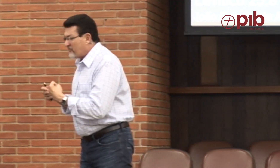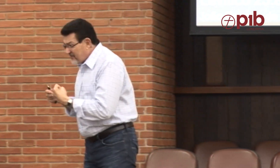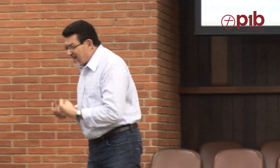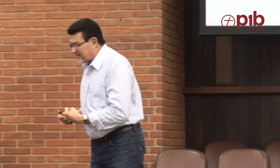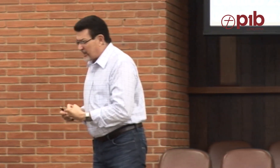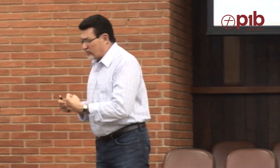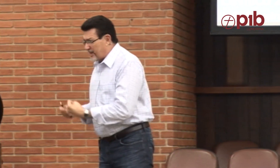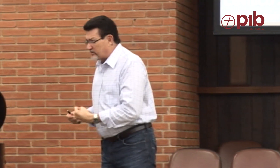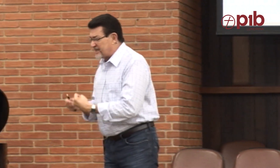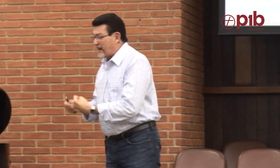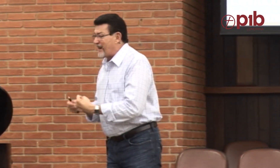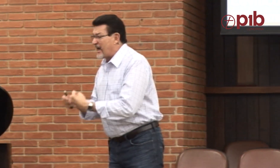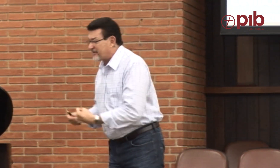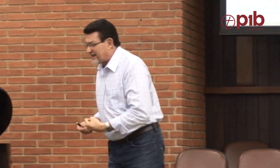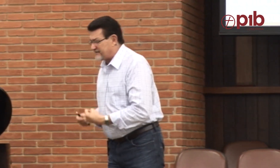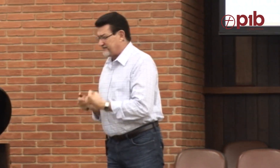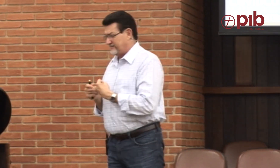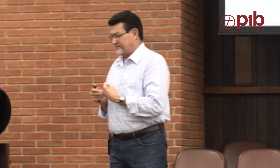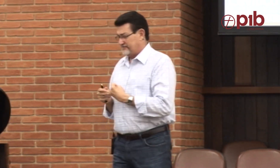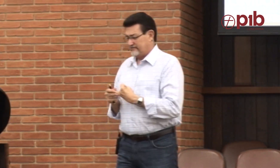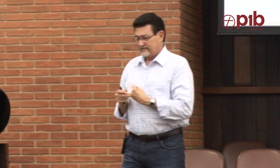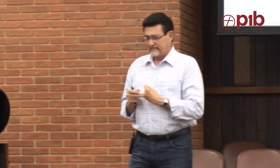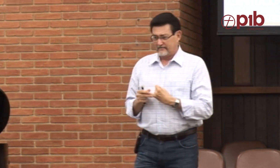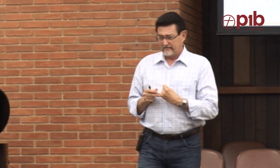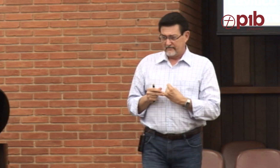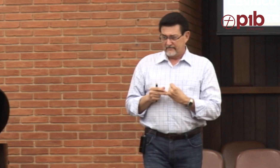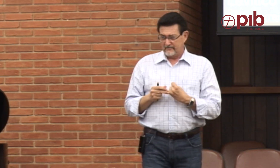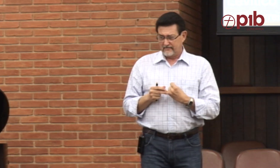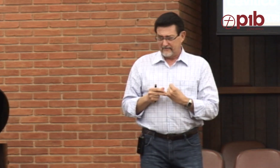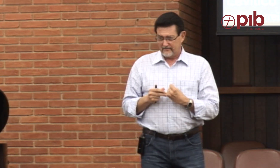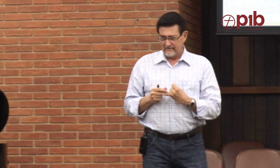lei da confiança no Deus que dá a palavra